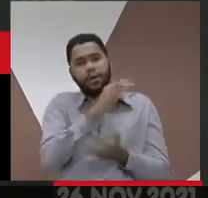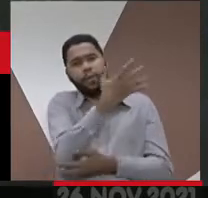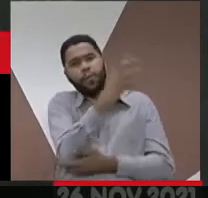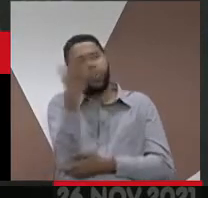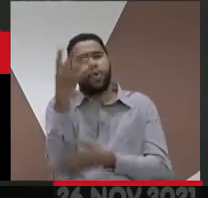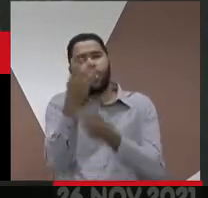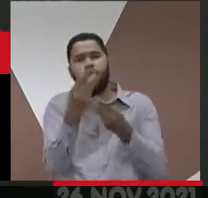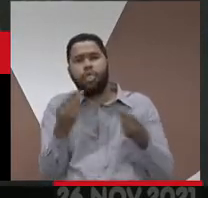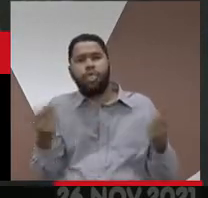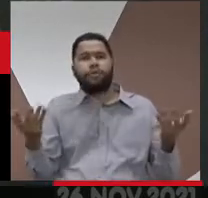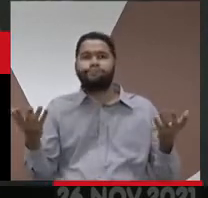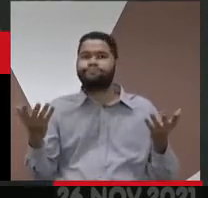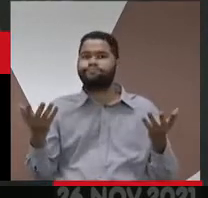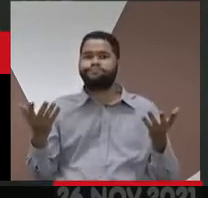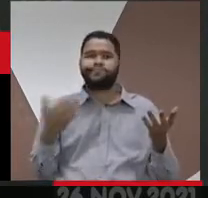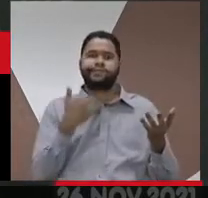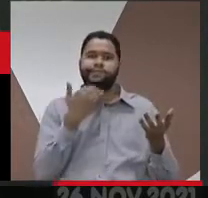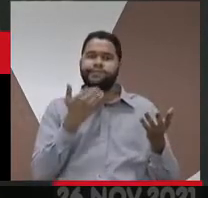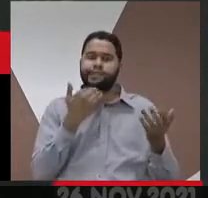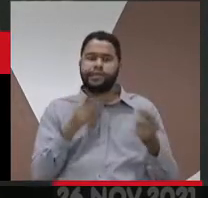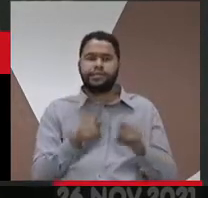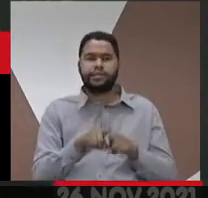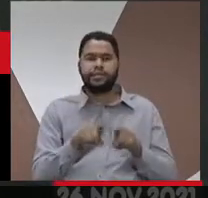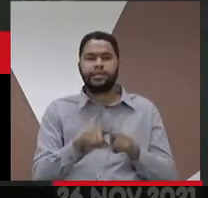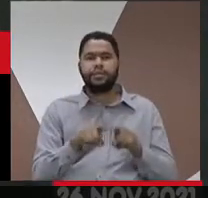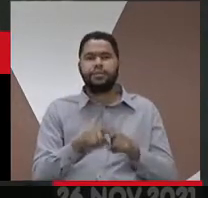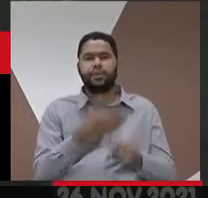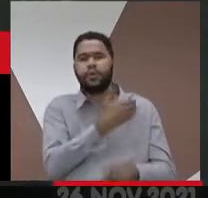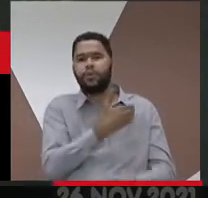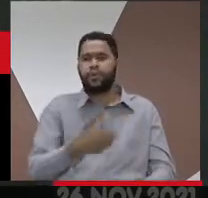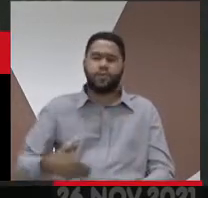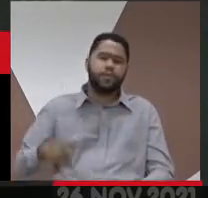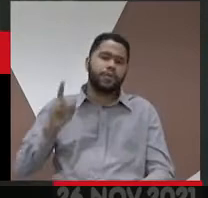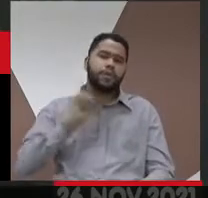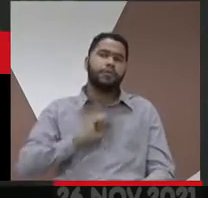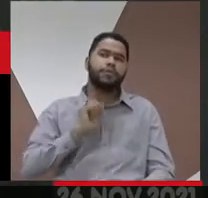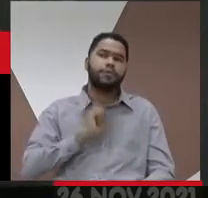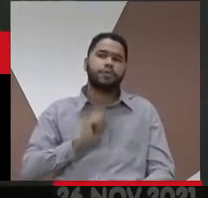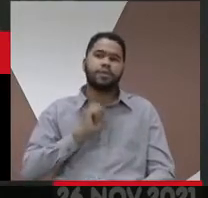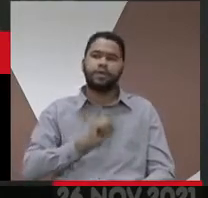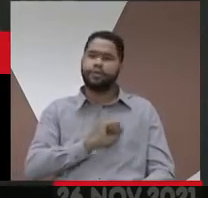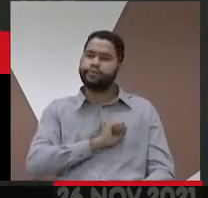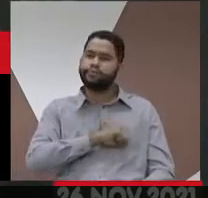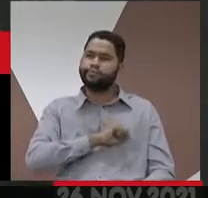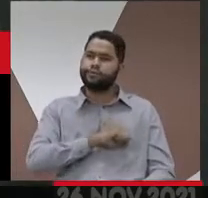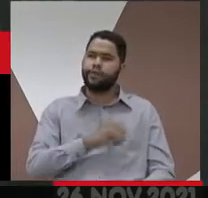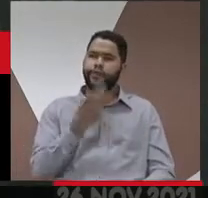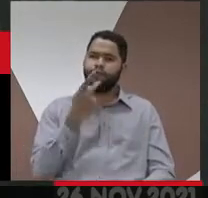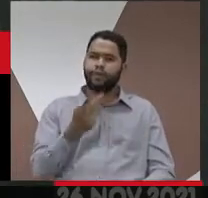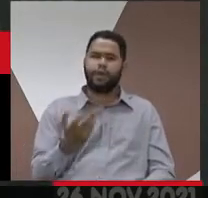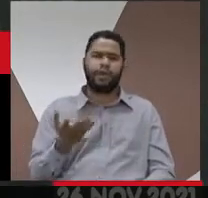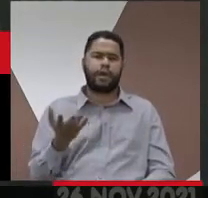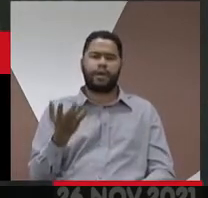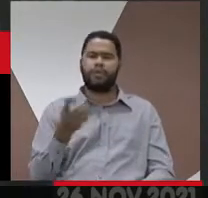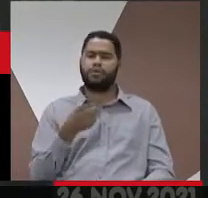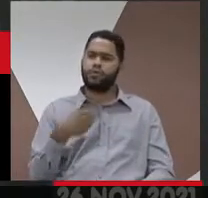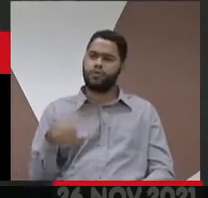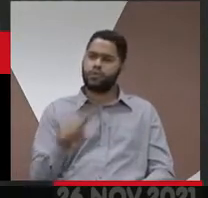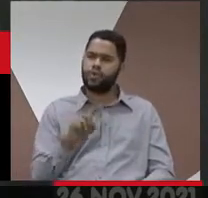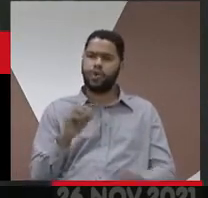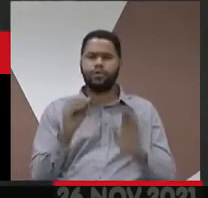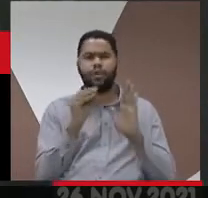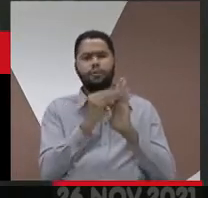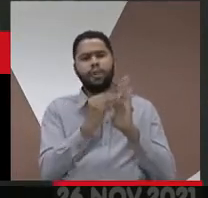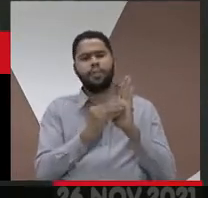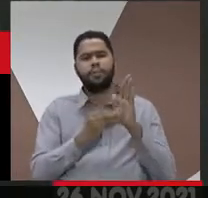aí, né? Não adianta também o governo de Minas, é uma cretinice dizer assim, nós vamos colocar